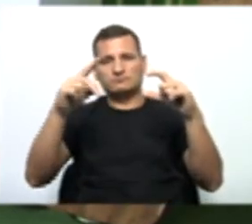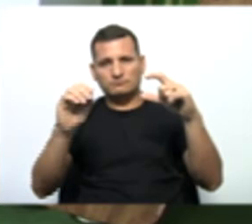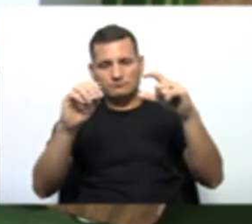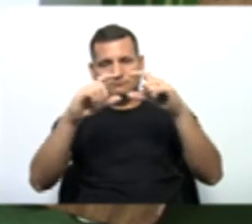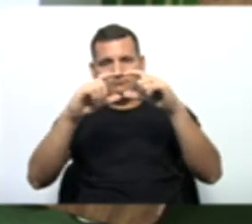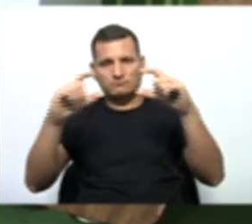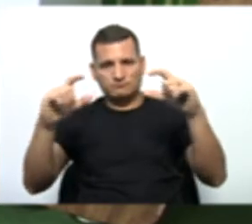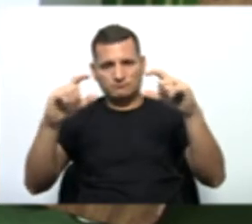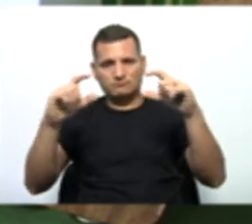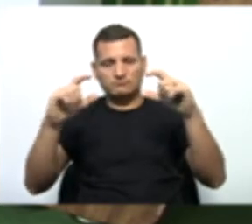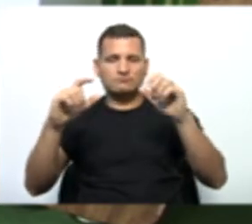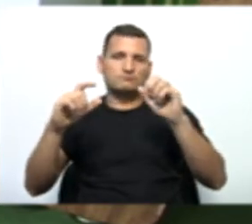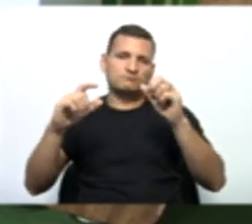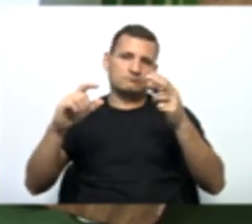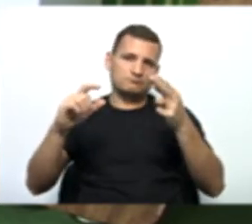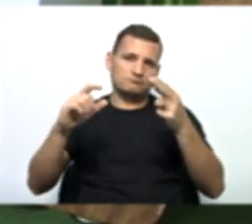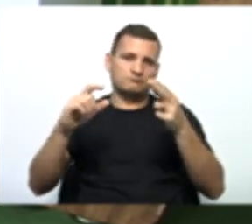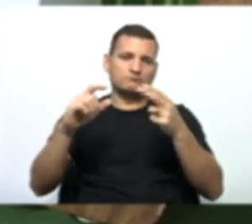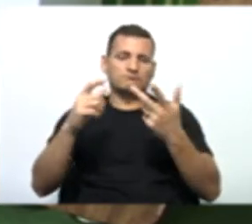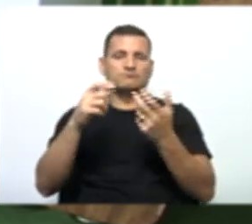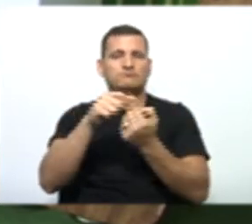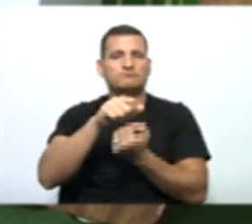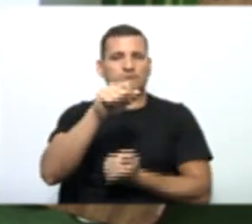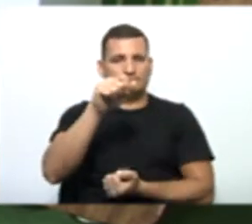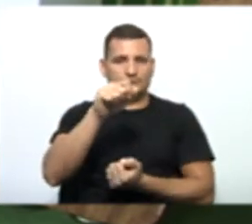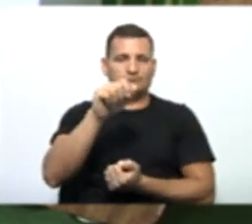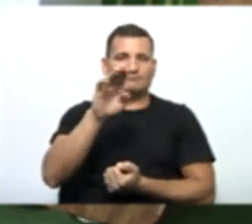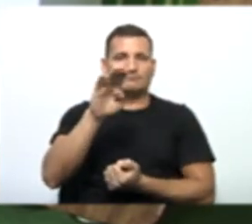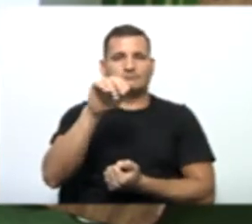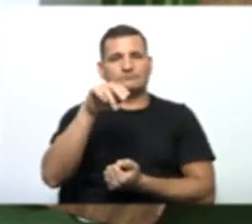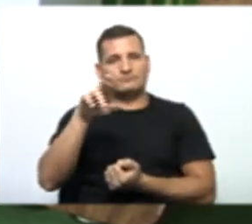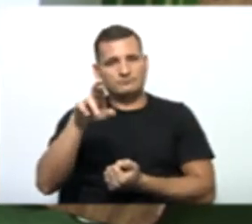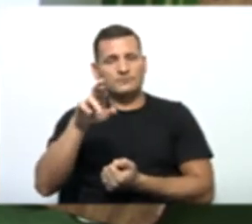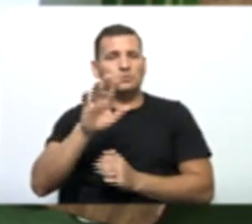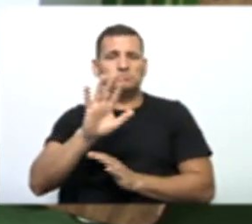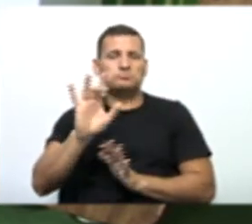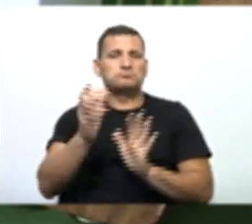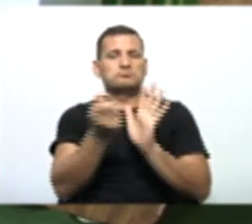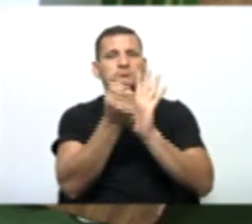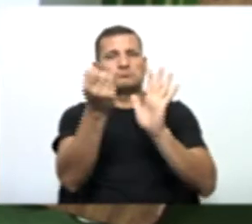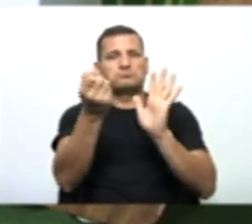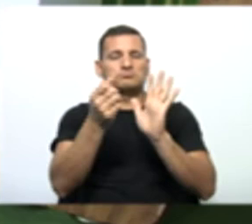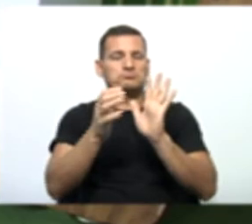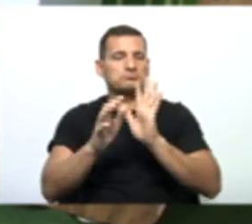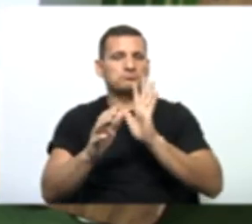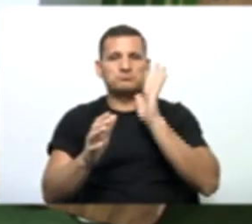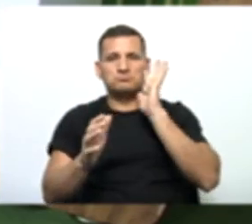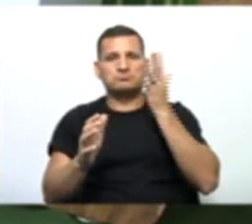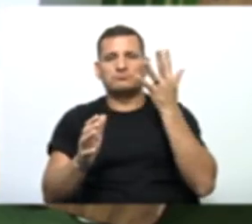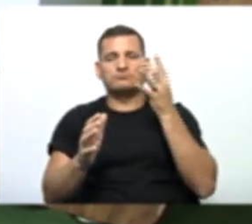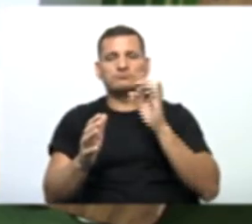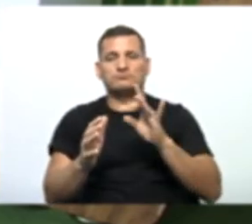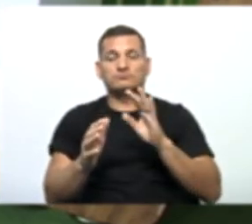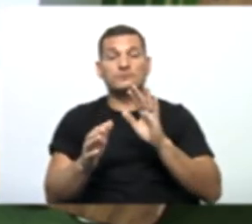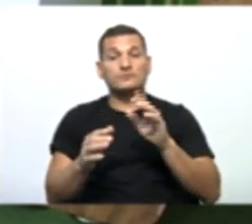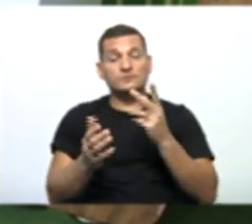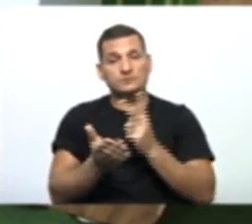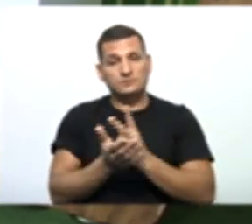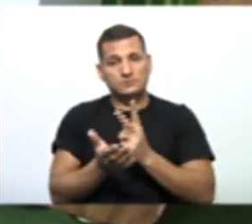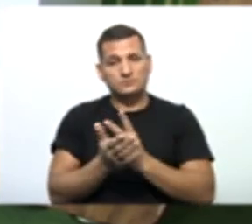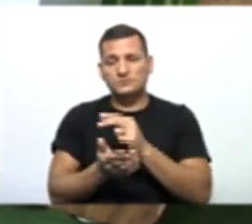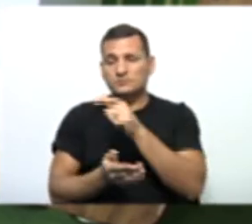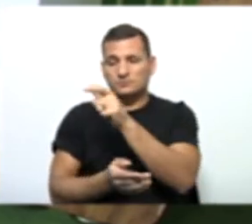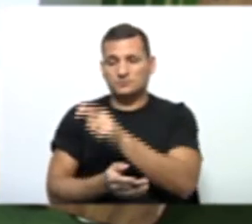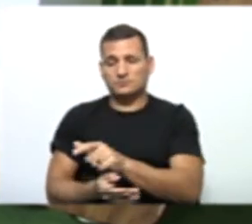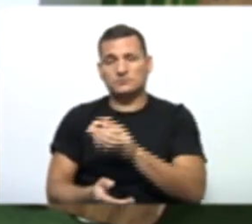exemplo, um banner, sendo que só uma logo já resolveria o problema, né? E sempre ouvir o que o cliente tem a dizer, né,